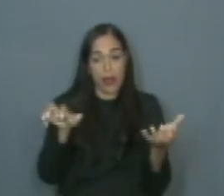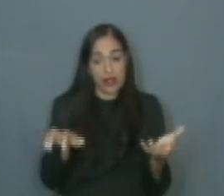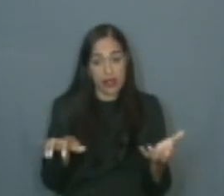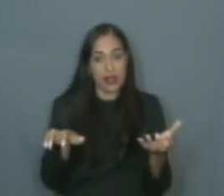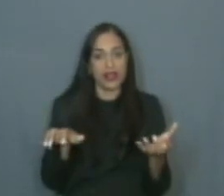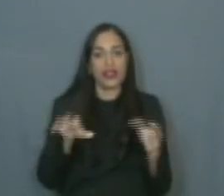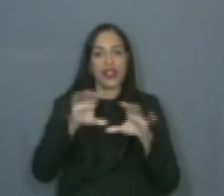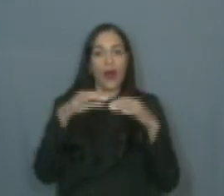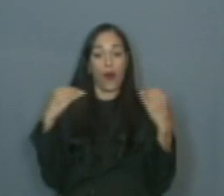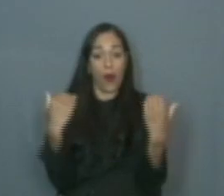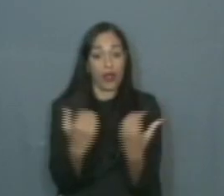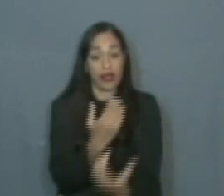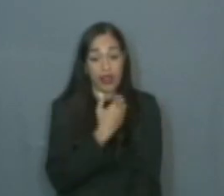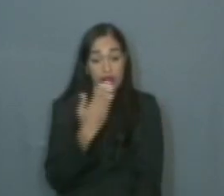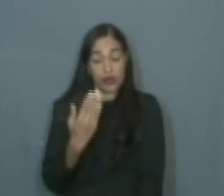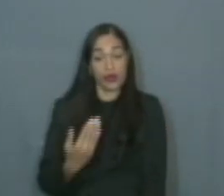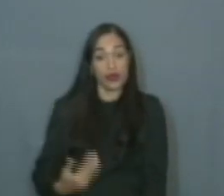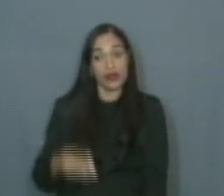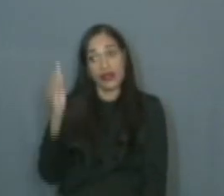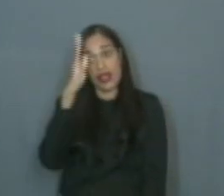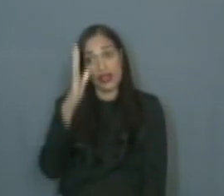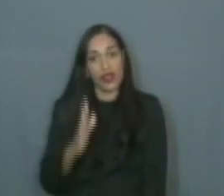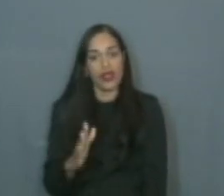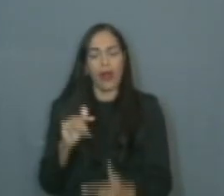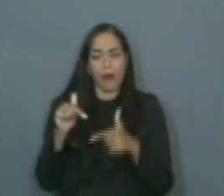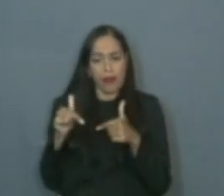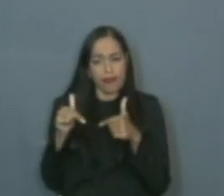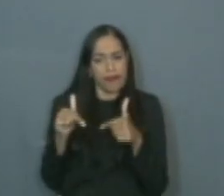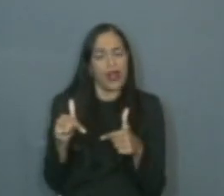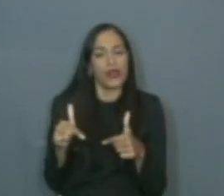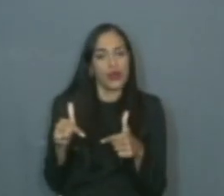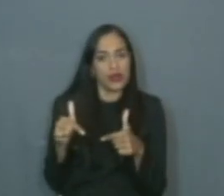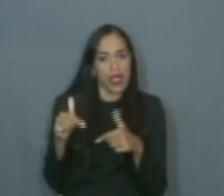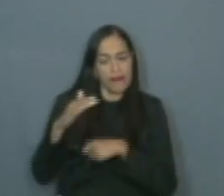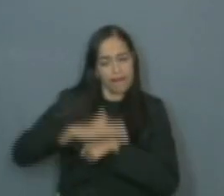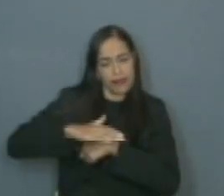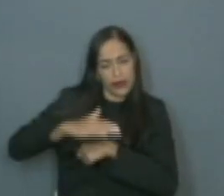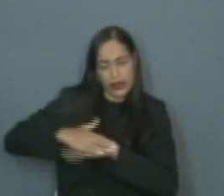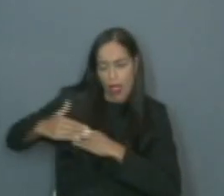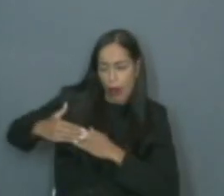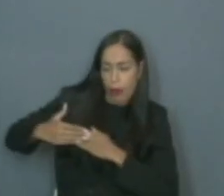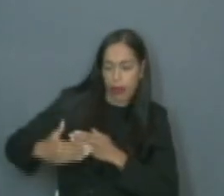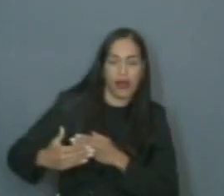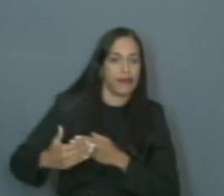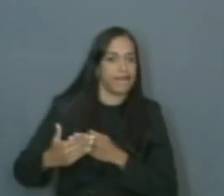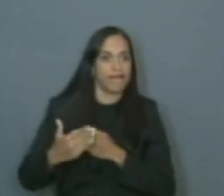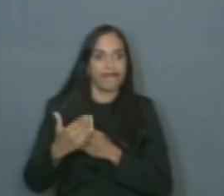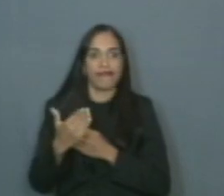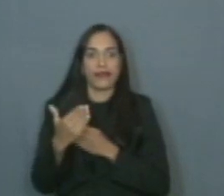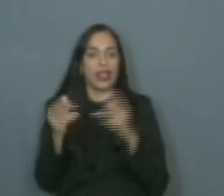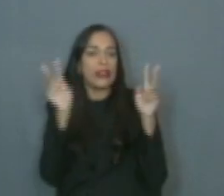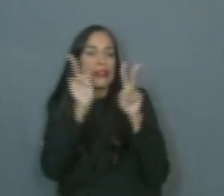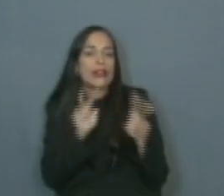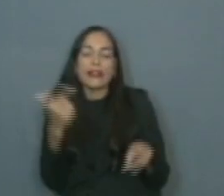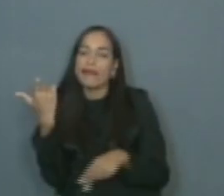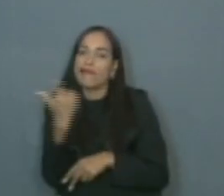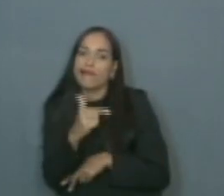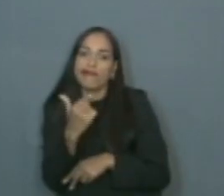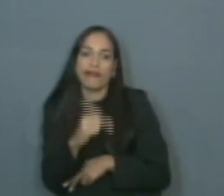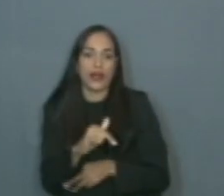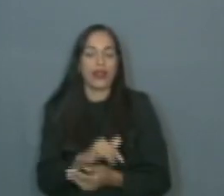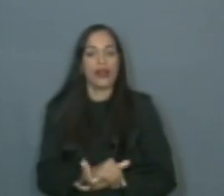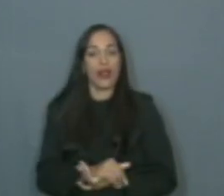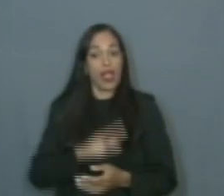ao Congresso Nacional, fazendo valer a luta daqueles que durante muito tempo foram invisibilizados. Também destaco, de